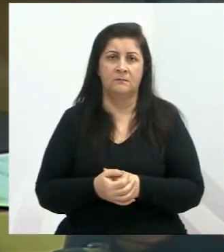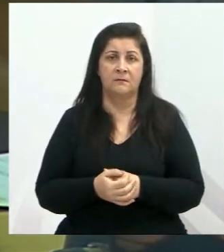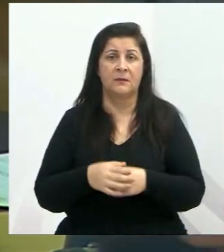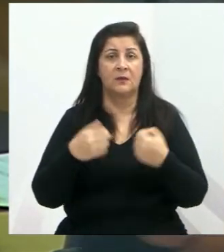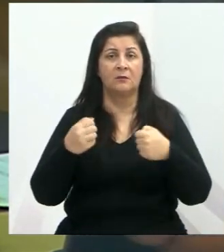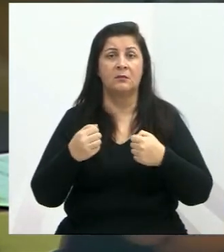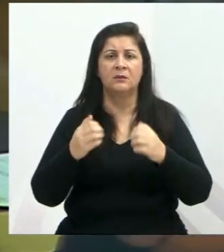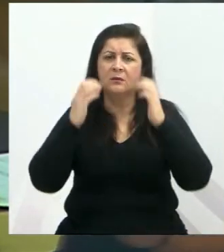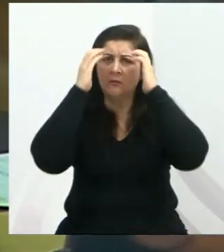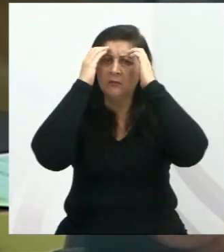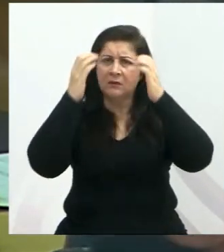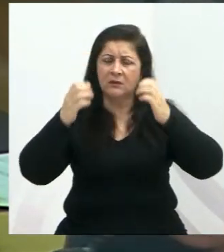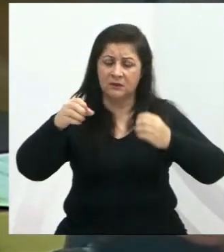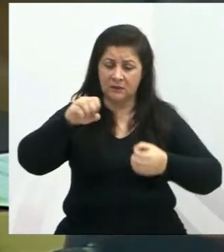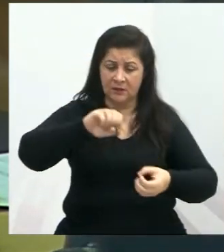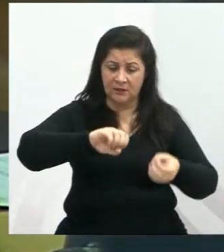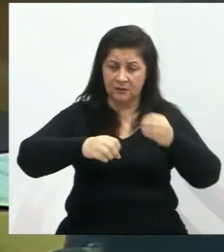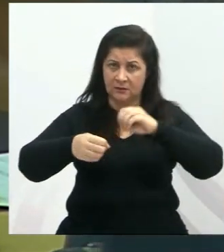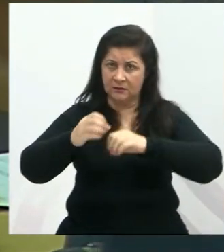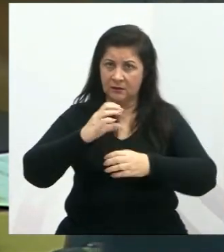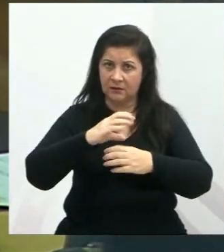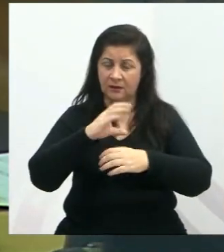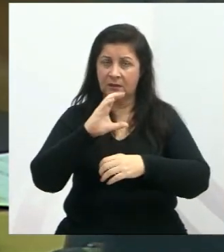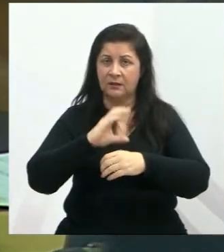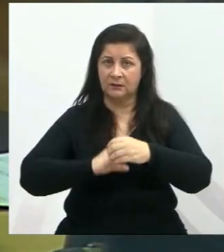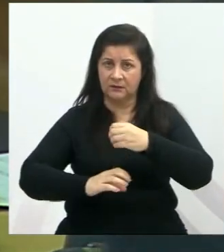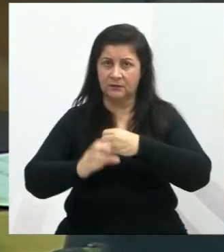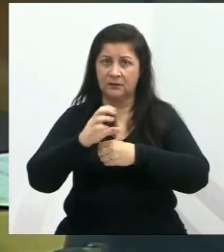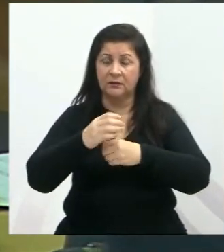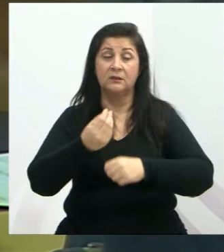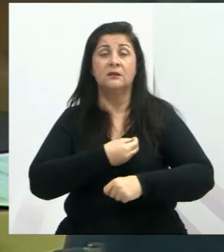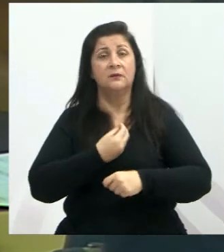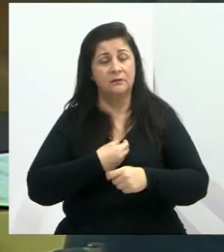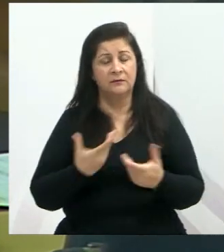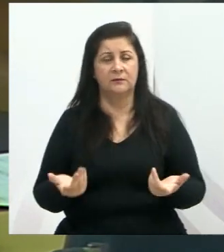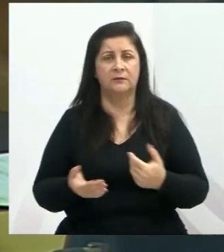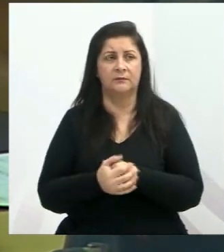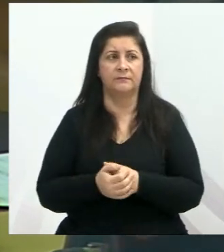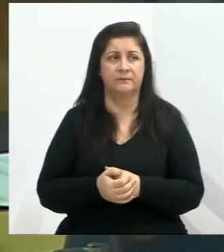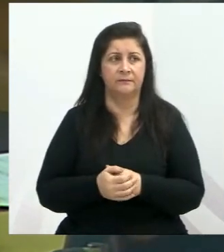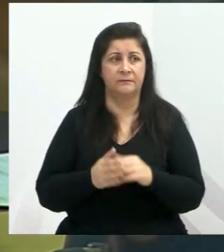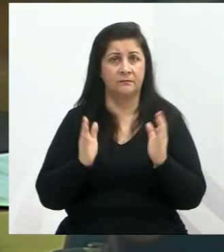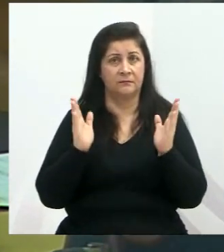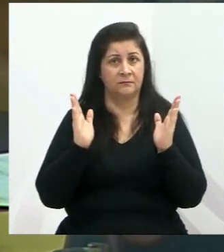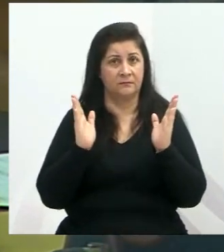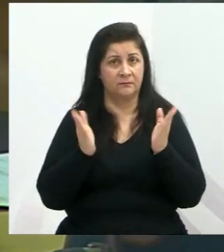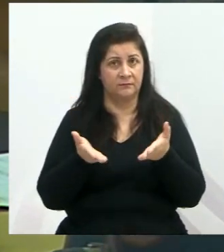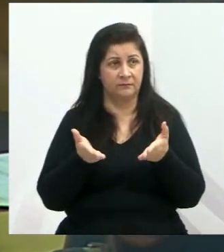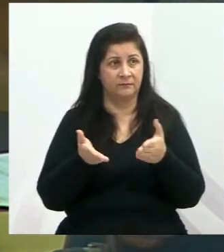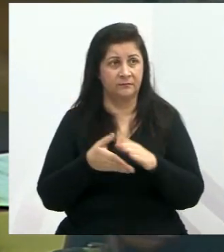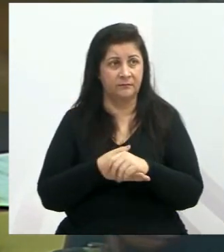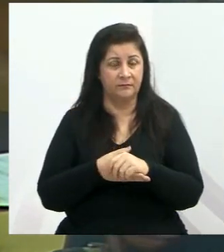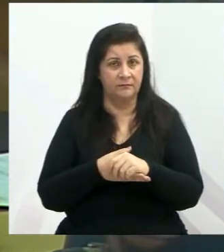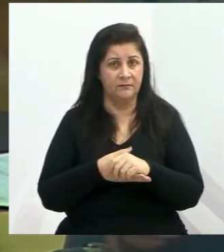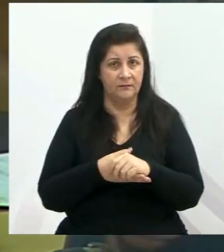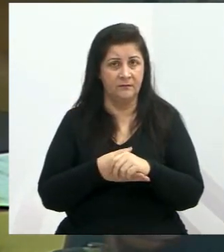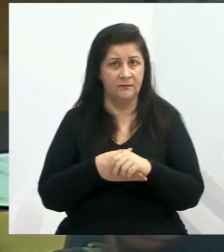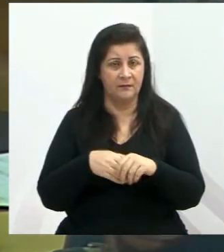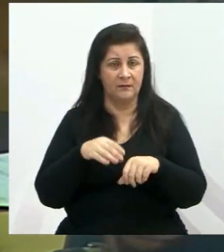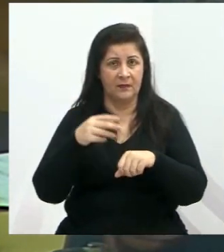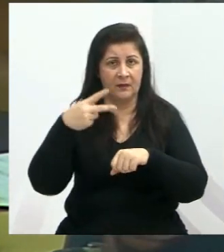ciência, pela vida. E infelizmente o nosso país hoje, olha, só para finalizar, senhor presidente, ontem mais 2